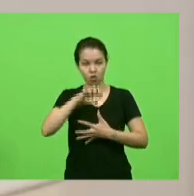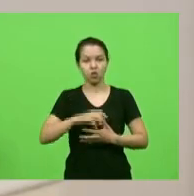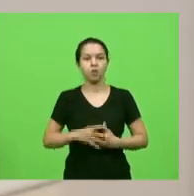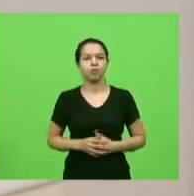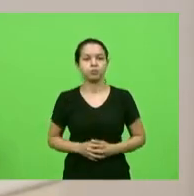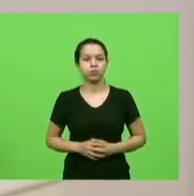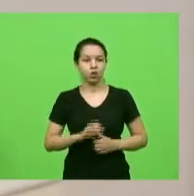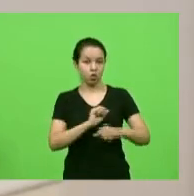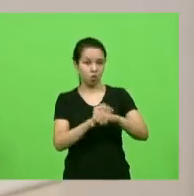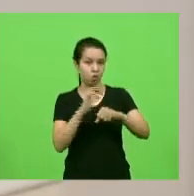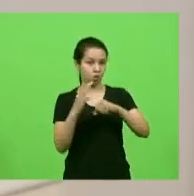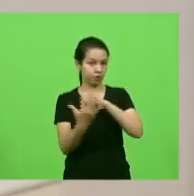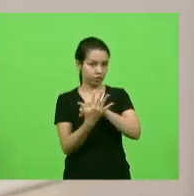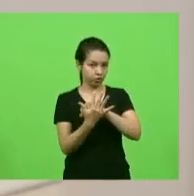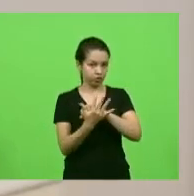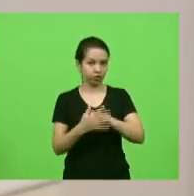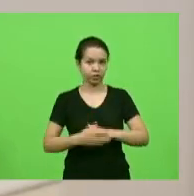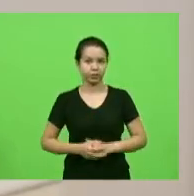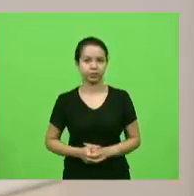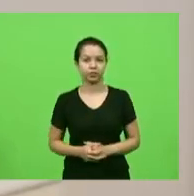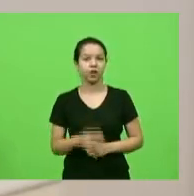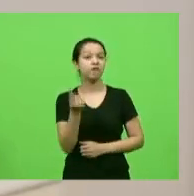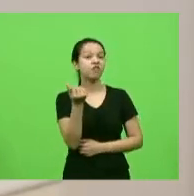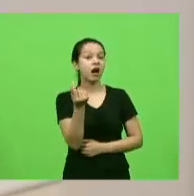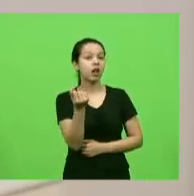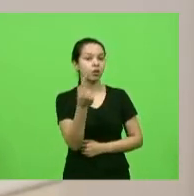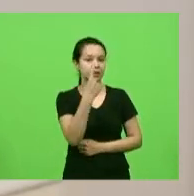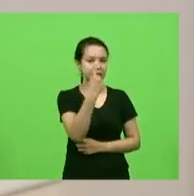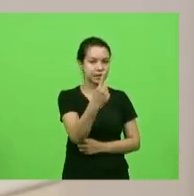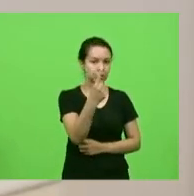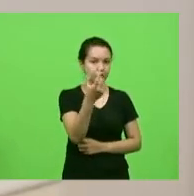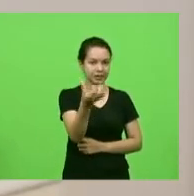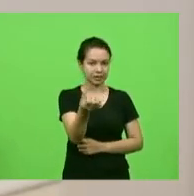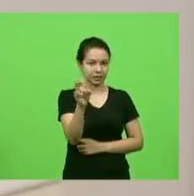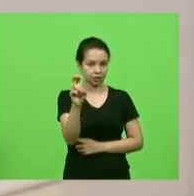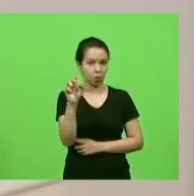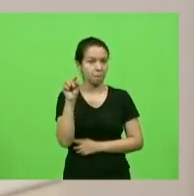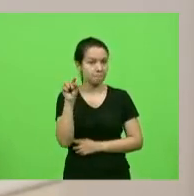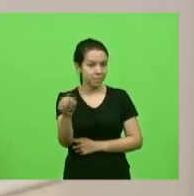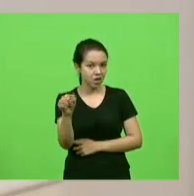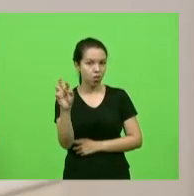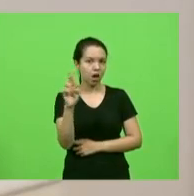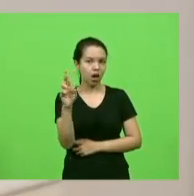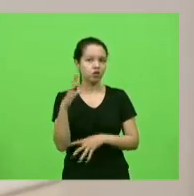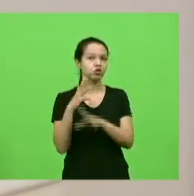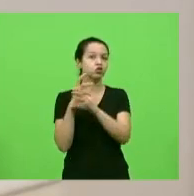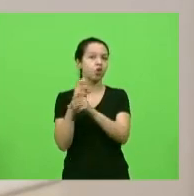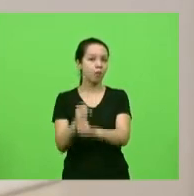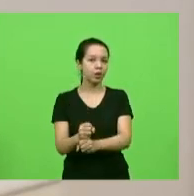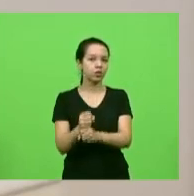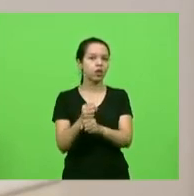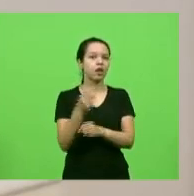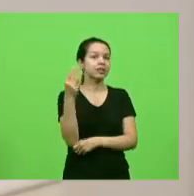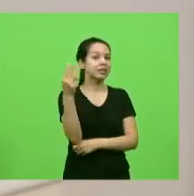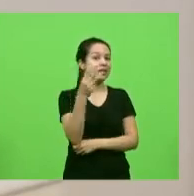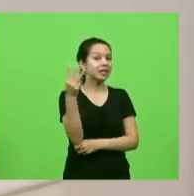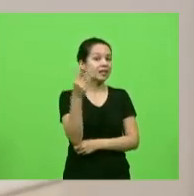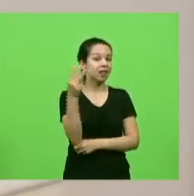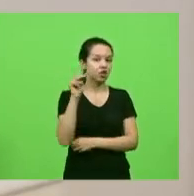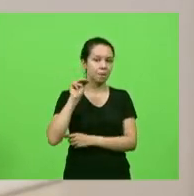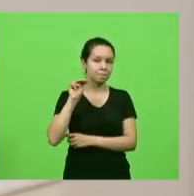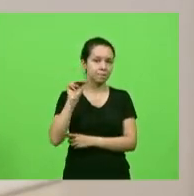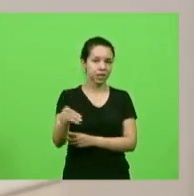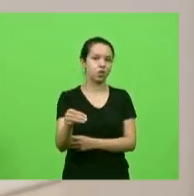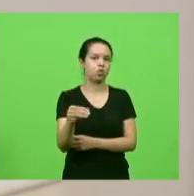fecha aspas, ao preço unitário de R$ 165 mil, totalizando R$ 33 milhões.